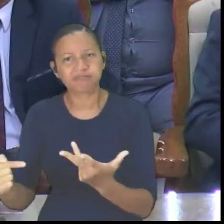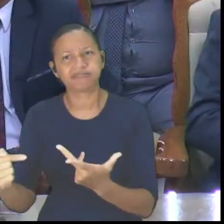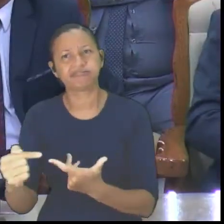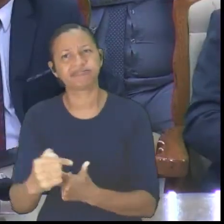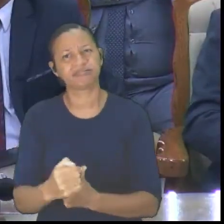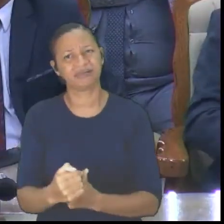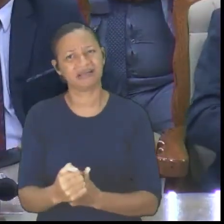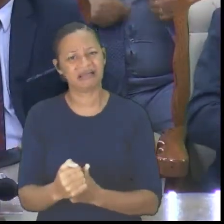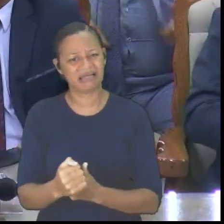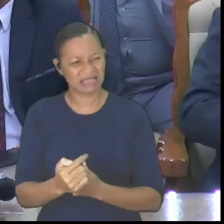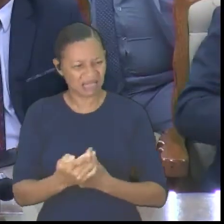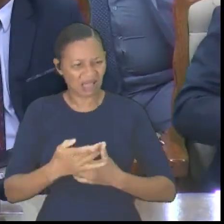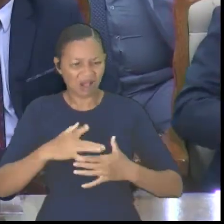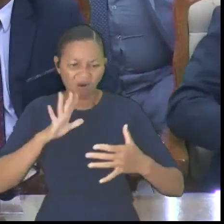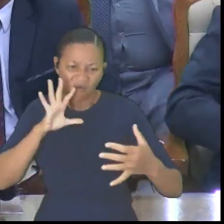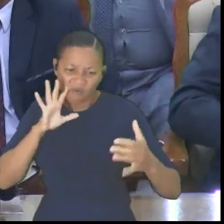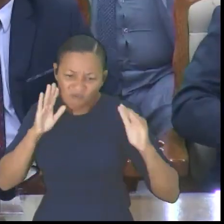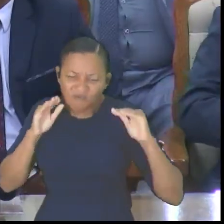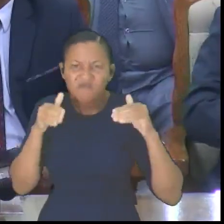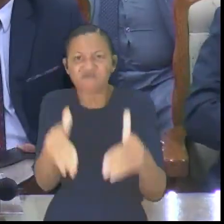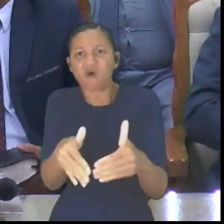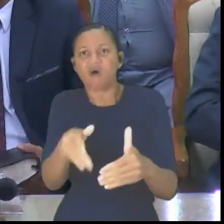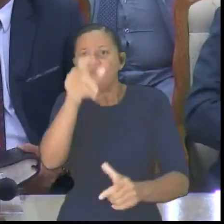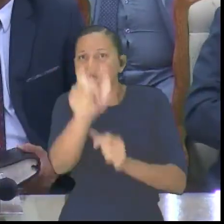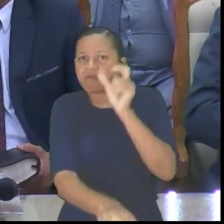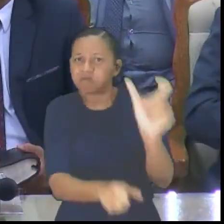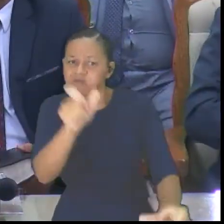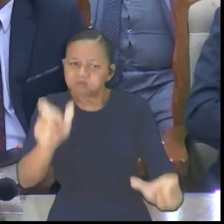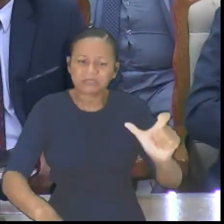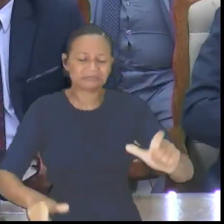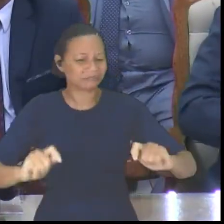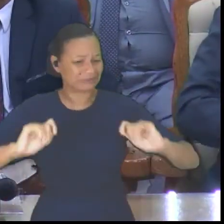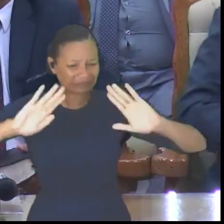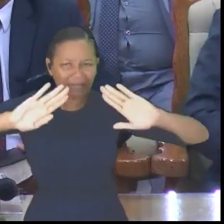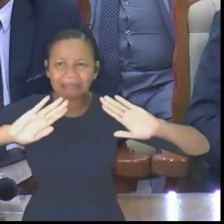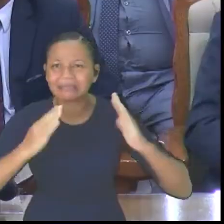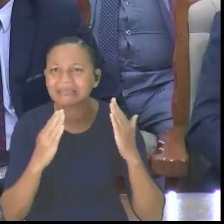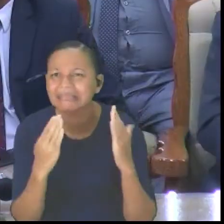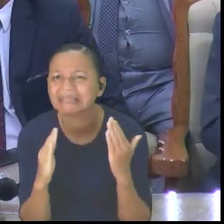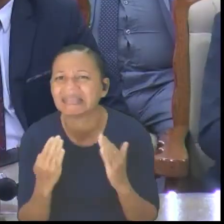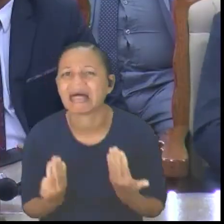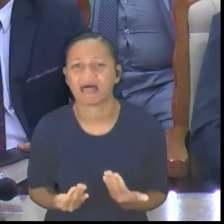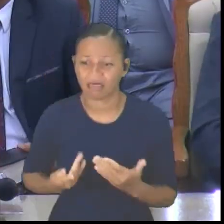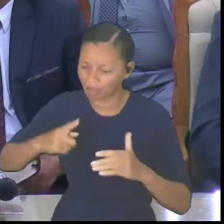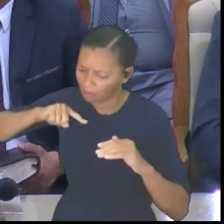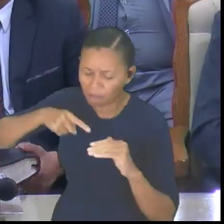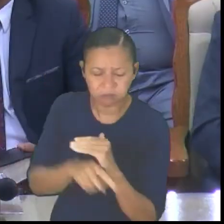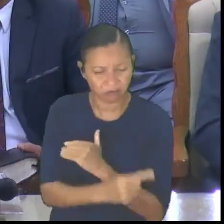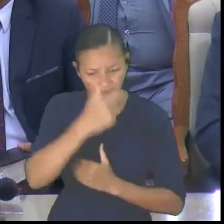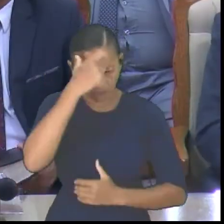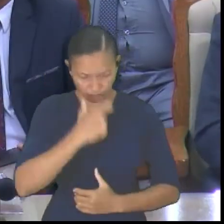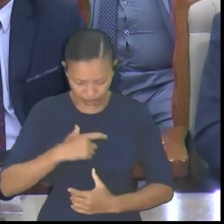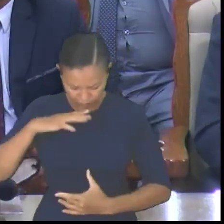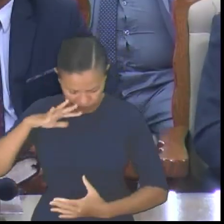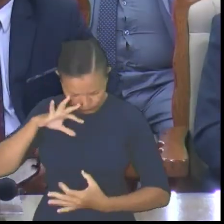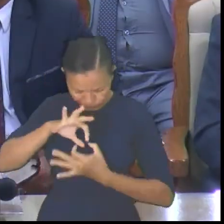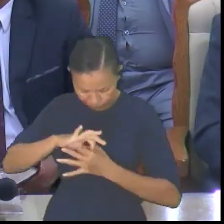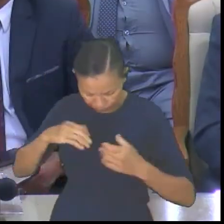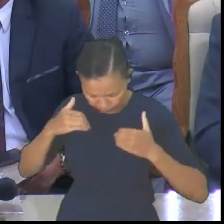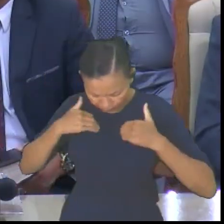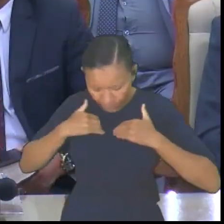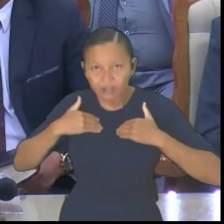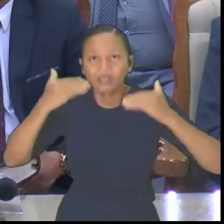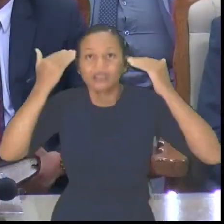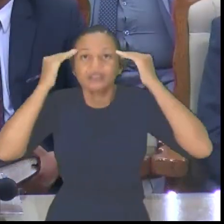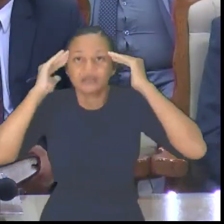Lidar com gente exige uma análise profunda de quem você é em si mesmo.